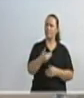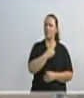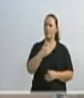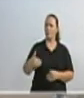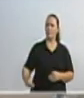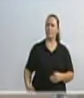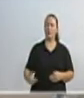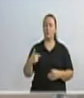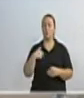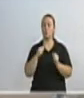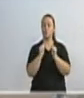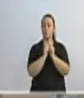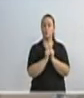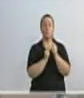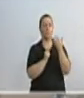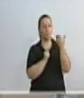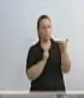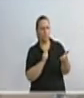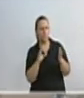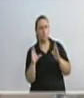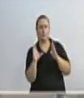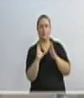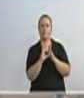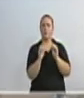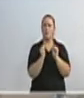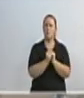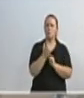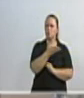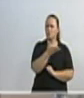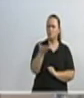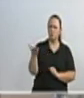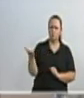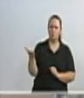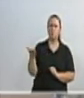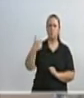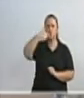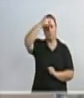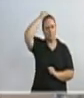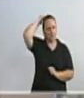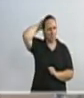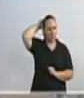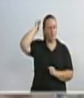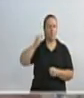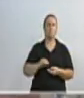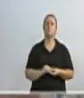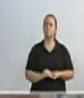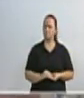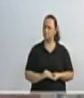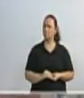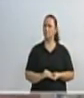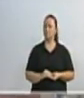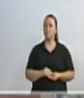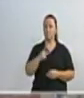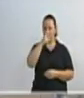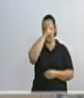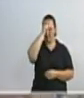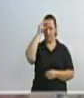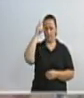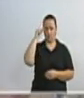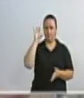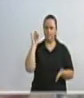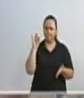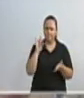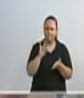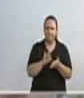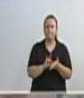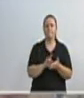dessa cobrança junto com você, vereador Caminha, junto com os demais parlamentares, com você, vereador Adriano, que o Executivo, de fato, vereador Sazassim, faça